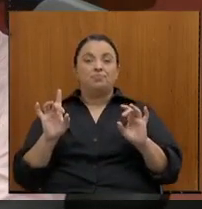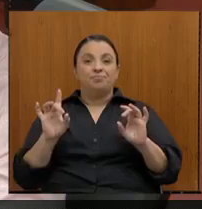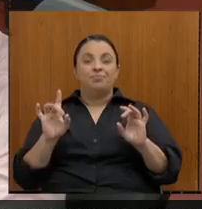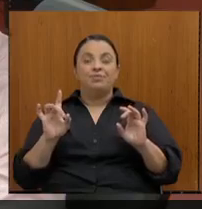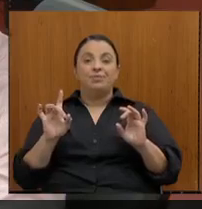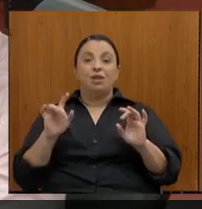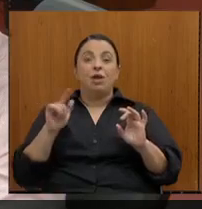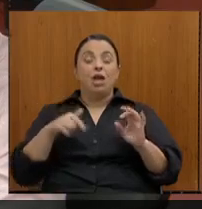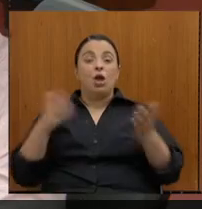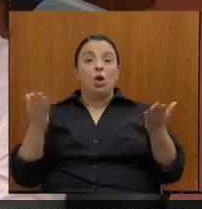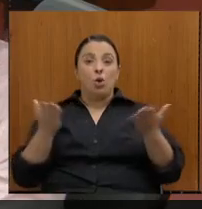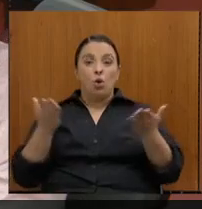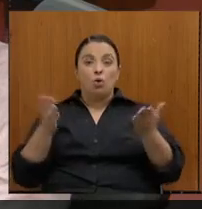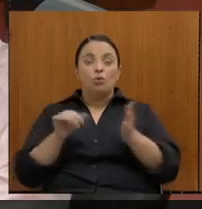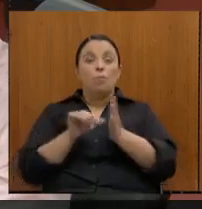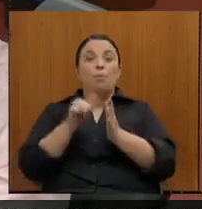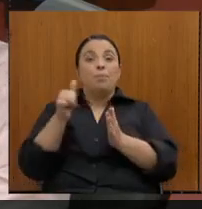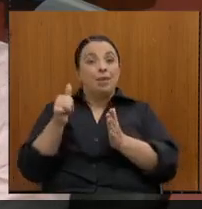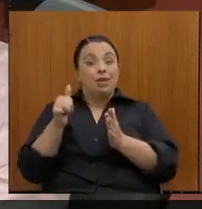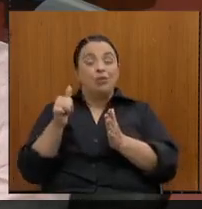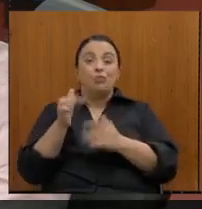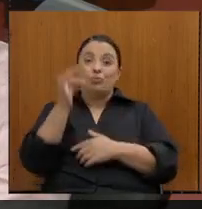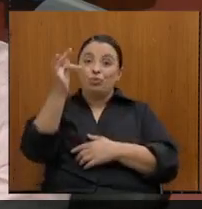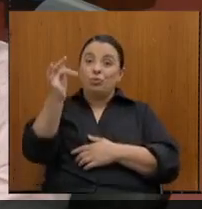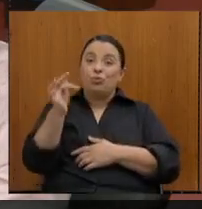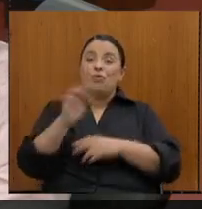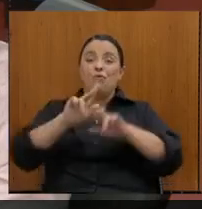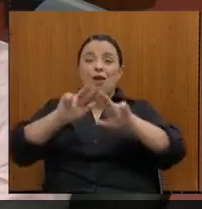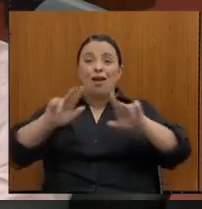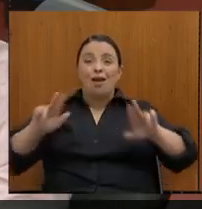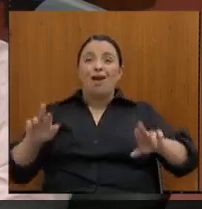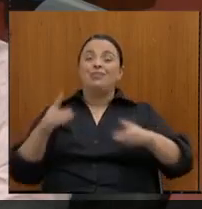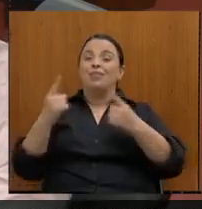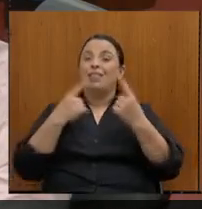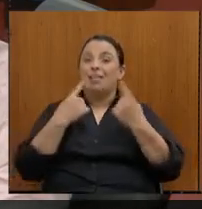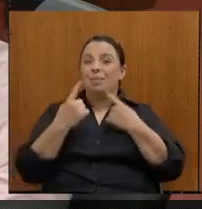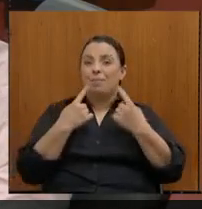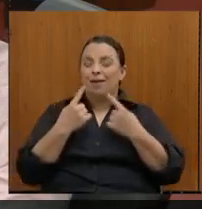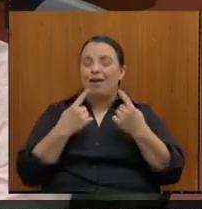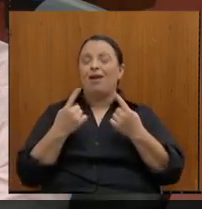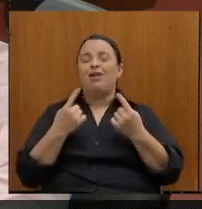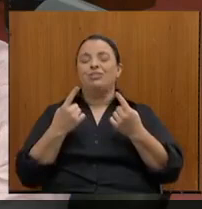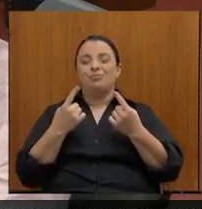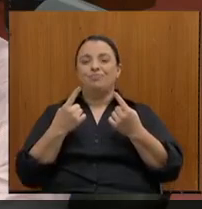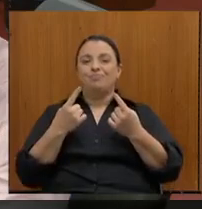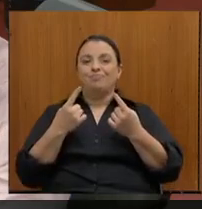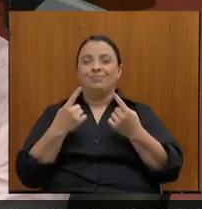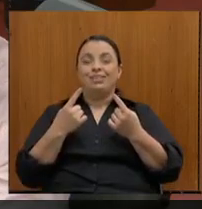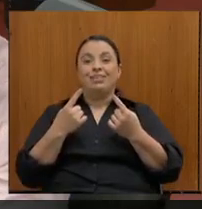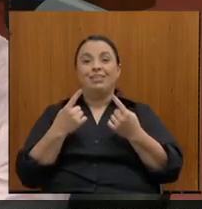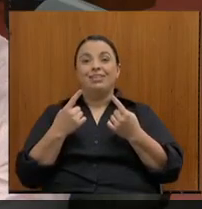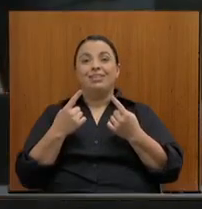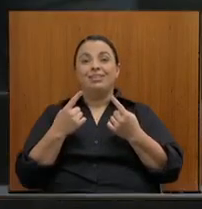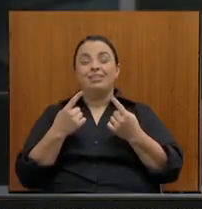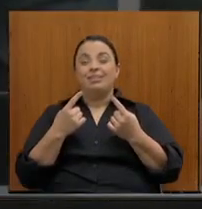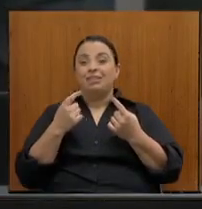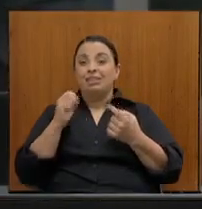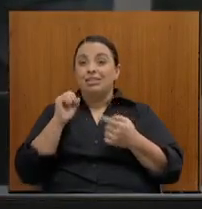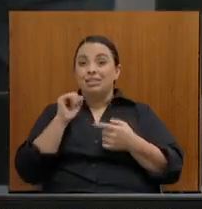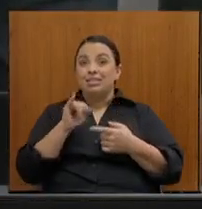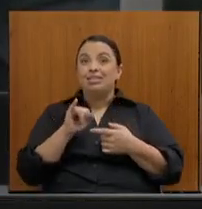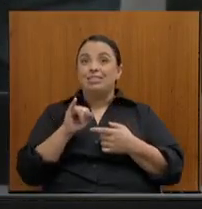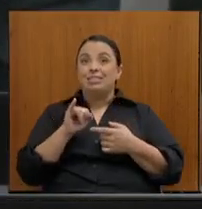ler esse o primeiro de muitos debates que a gente vai fazer e se puder colocar um estado